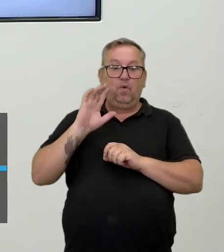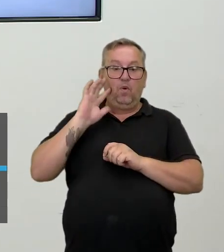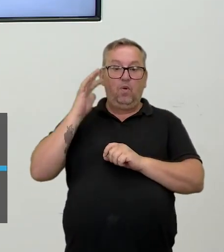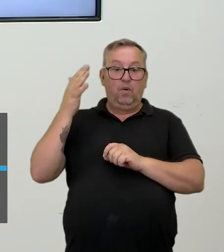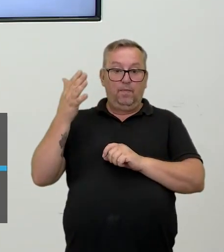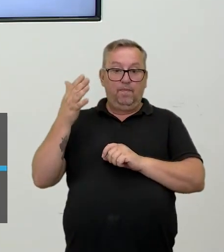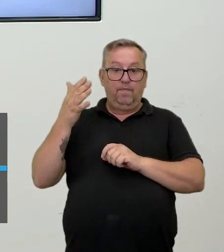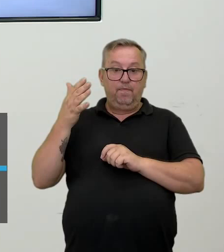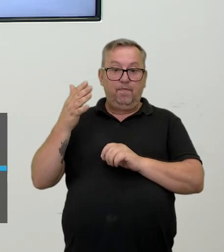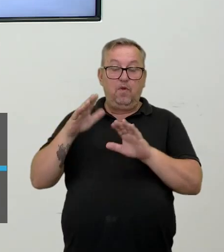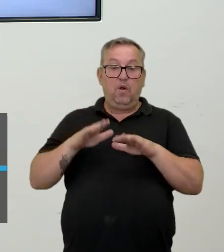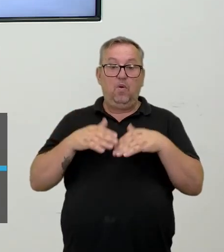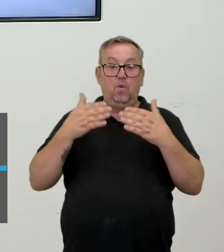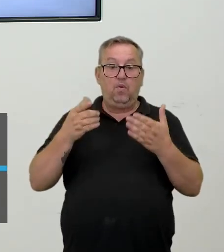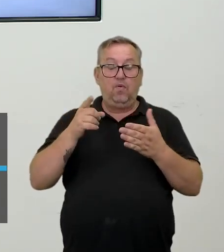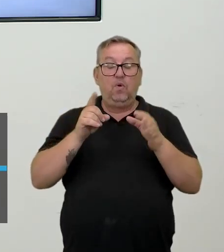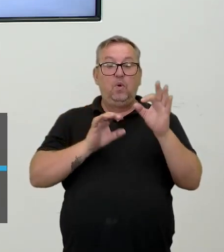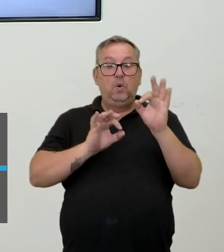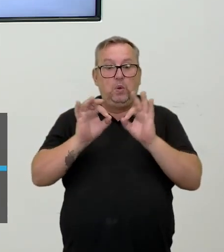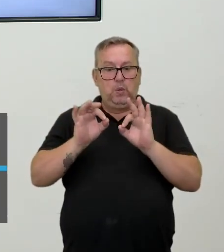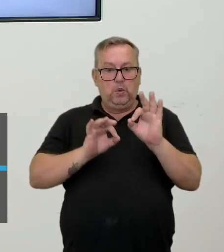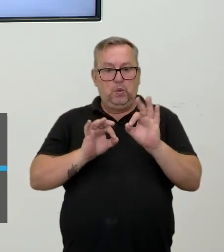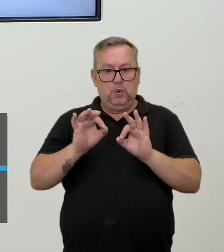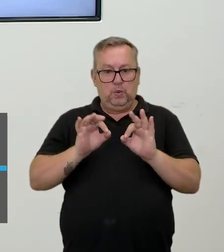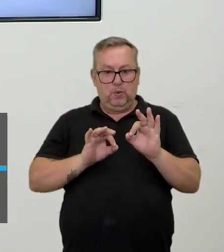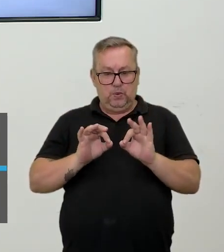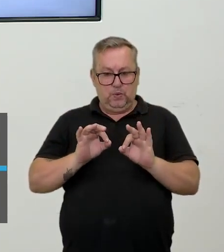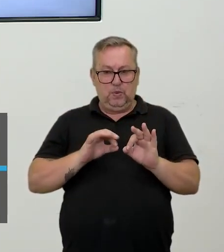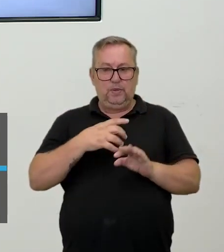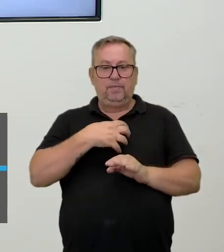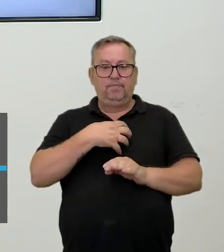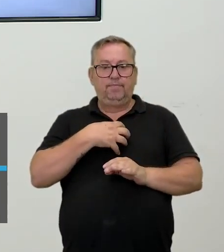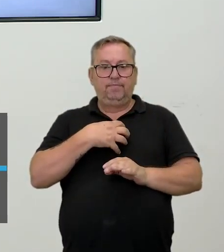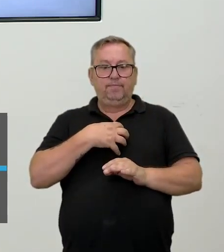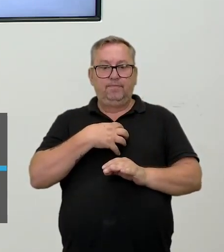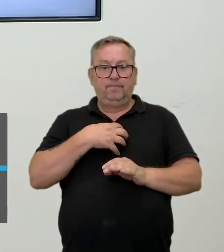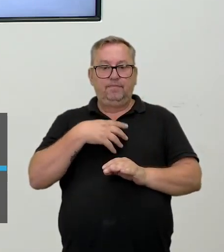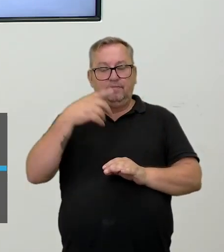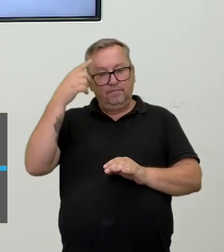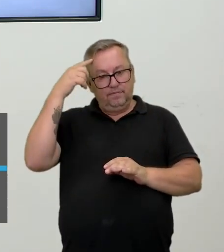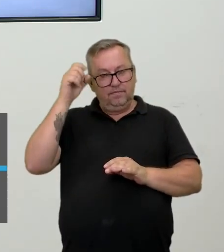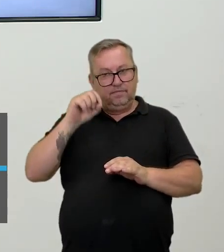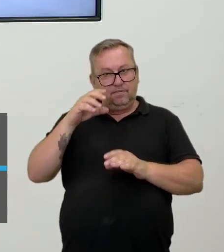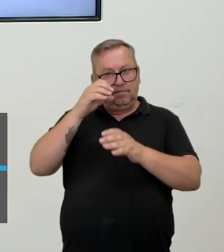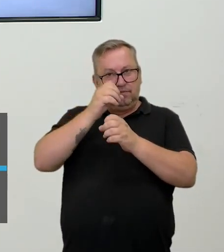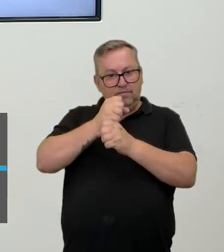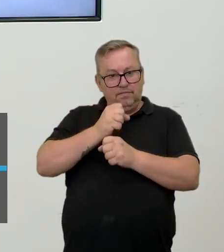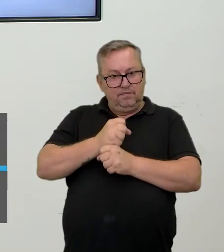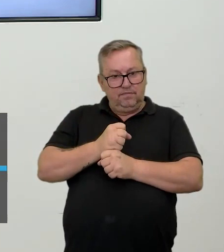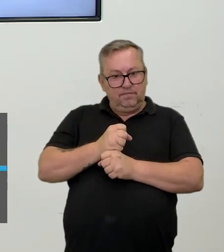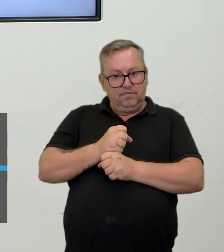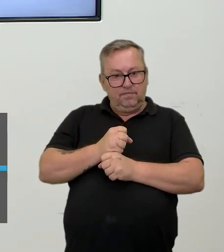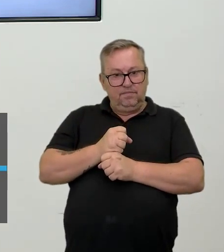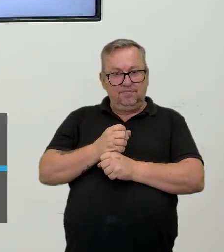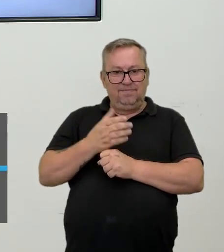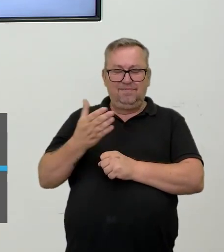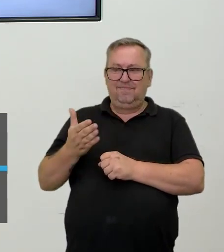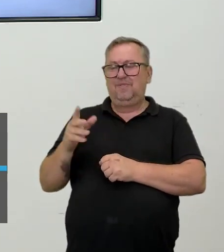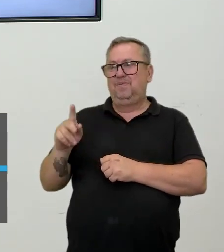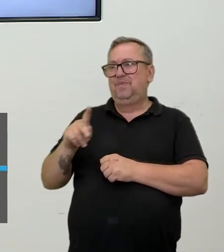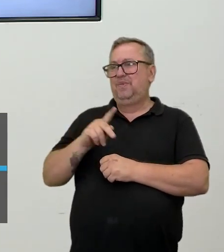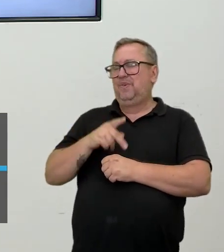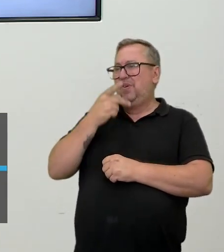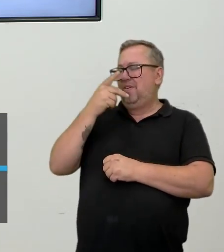acontece? Né? Quando você estrutura, quando você monta essa situação, ela remete o quê? A soma dos termos de uma PA. Ô, professor Osmar, você está